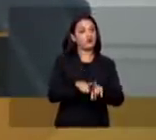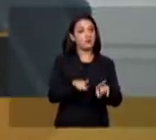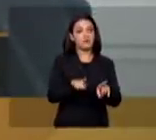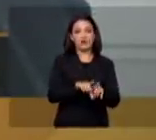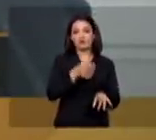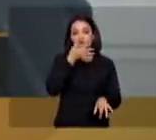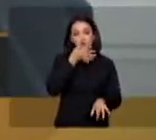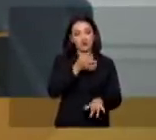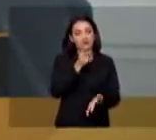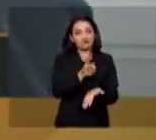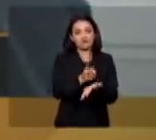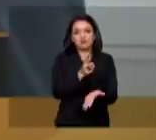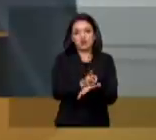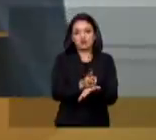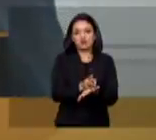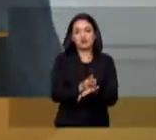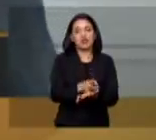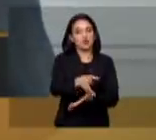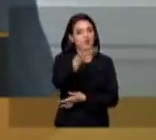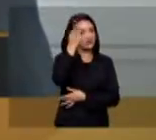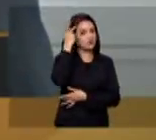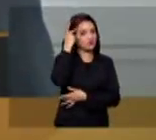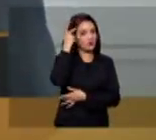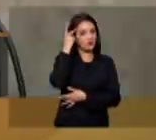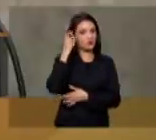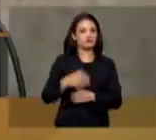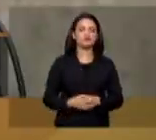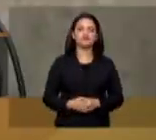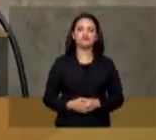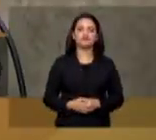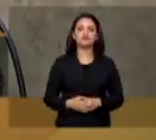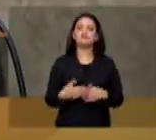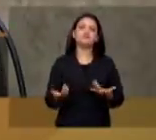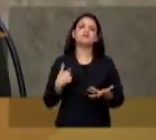posicionamento em relação à Justiça Federal de São Paulo. Eu vou colher os votos.